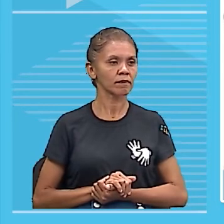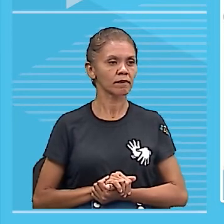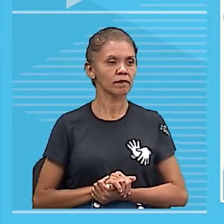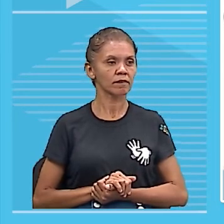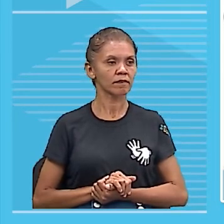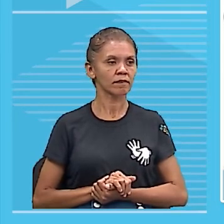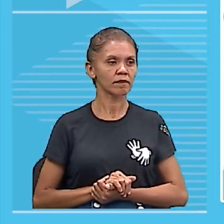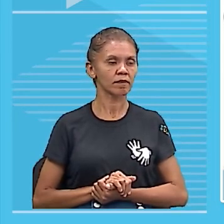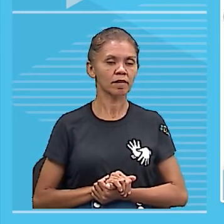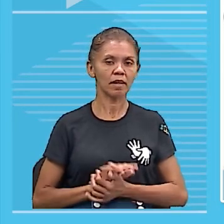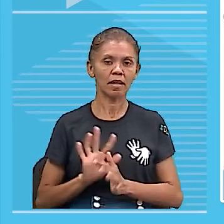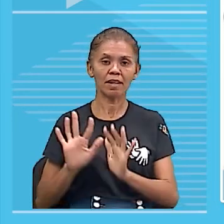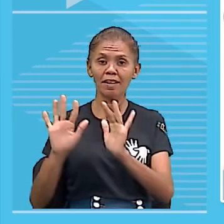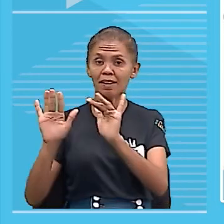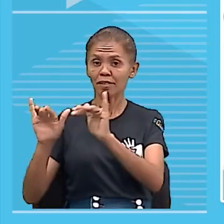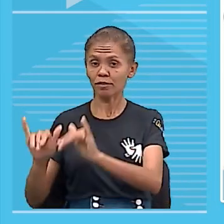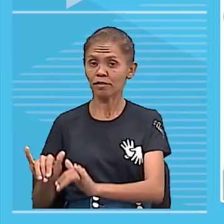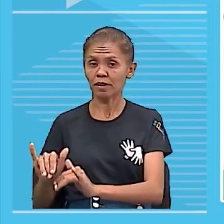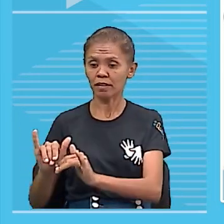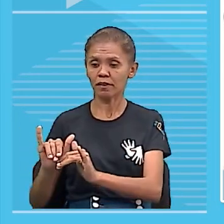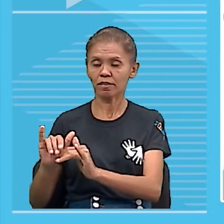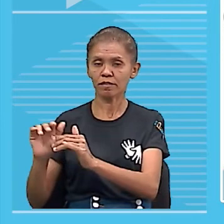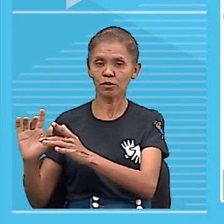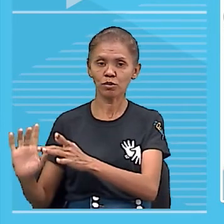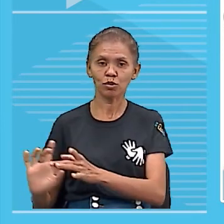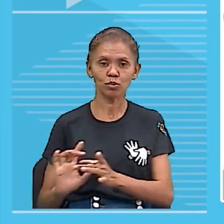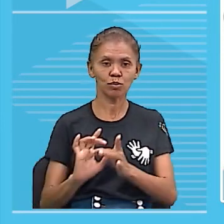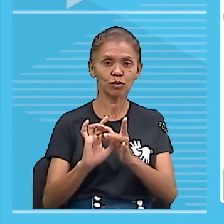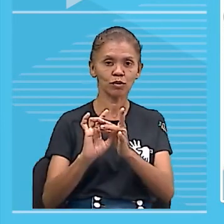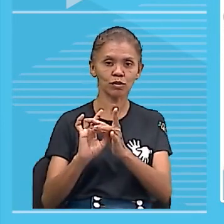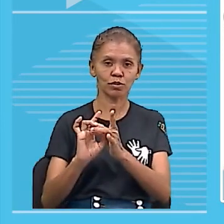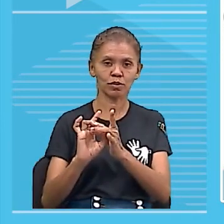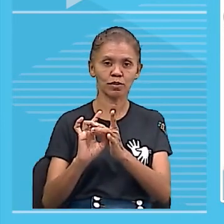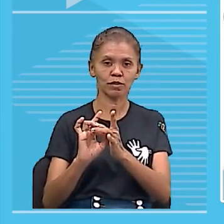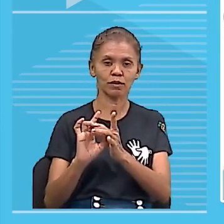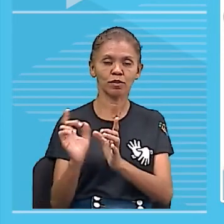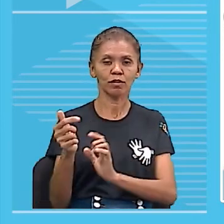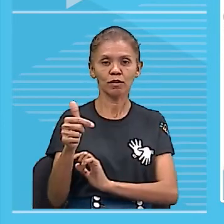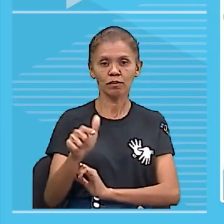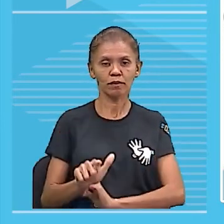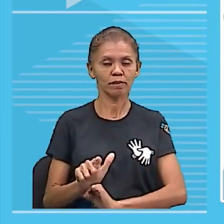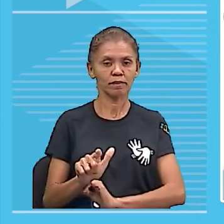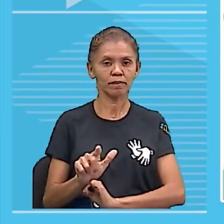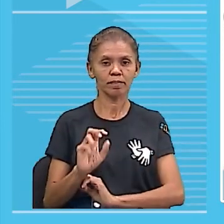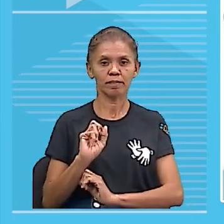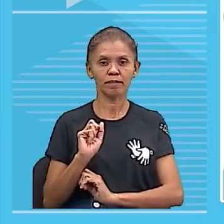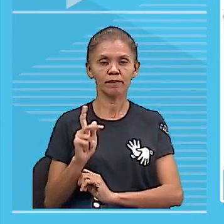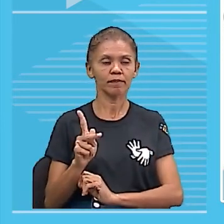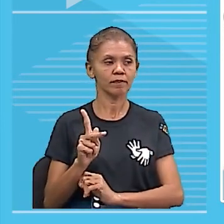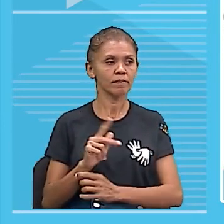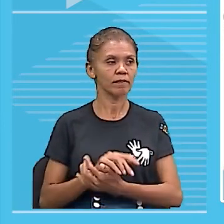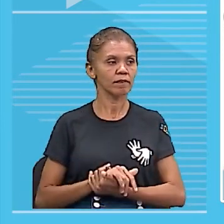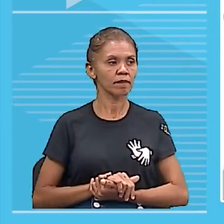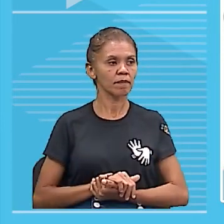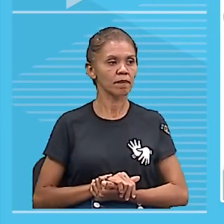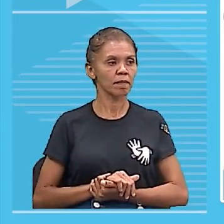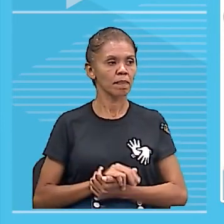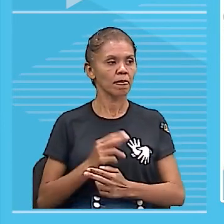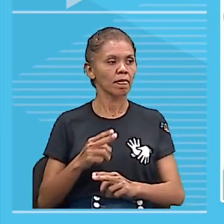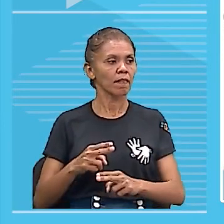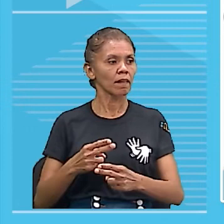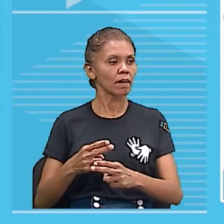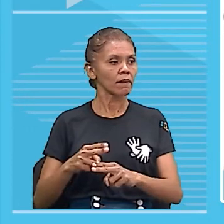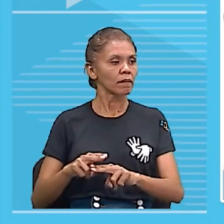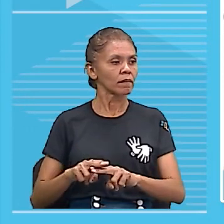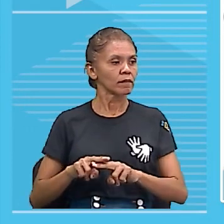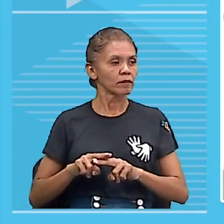e ela se une novamente ela se torna Total novamente o ok então por isso